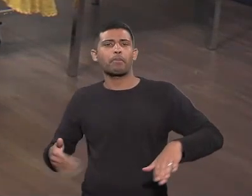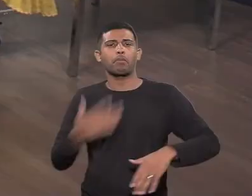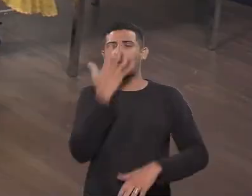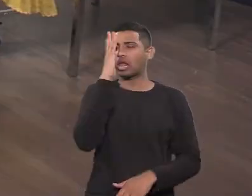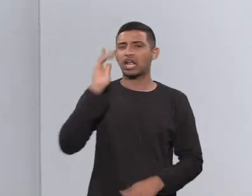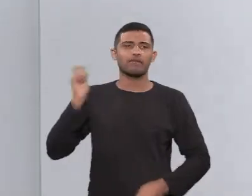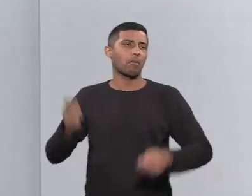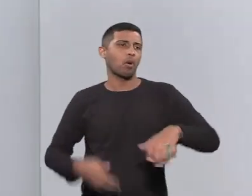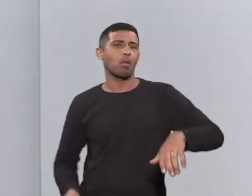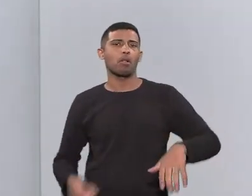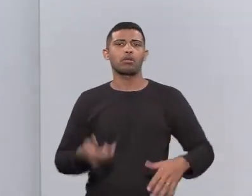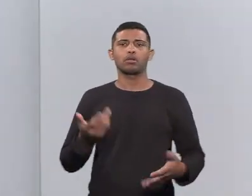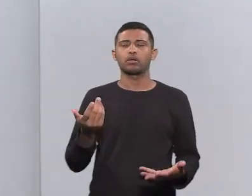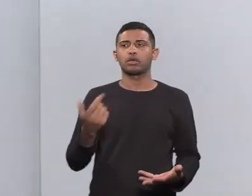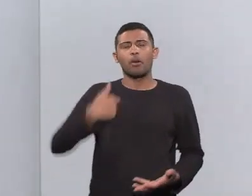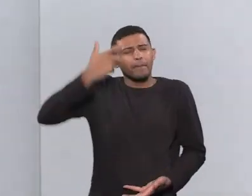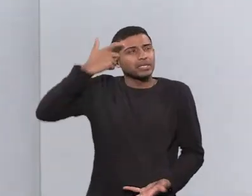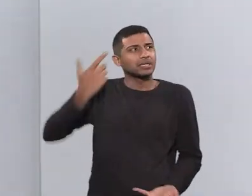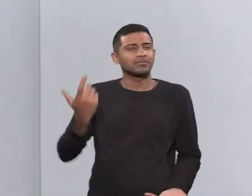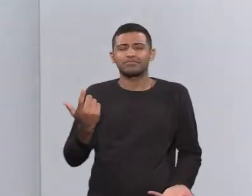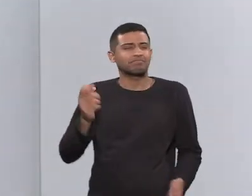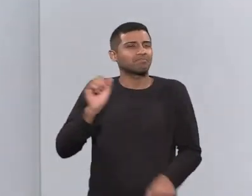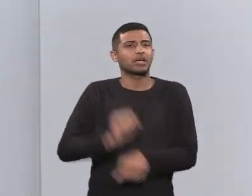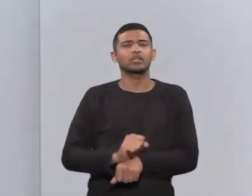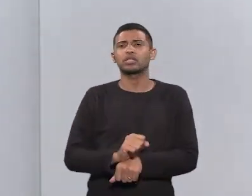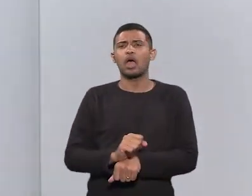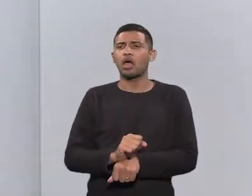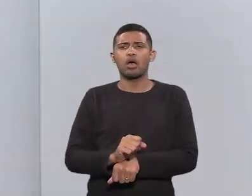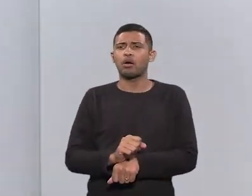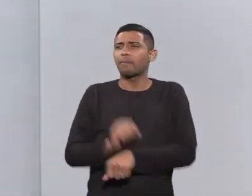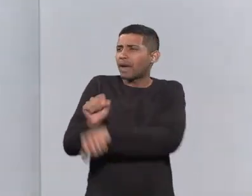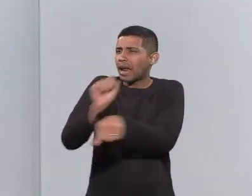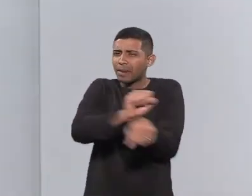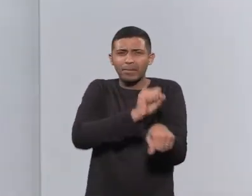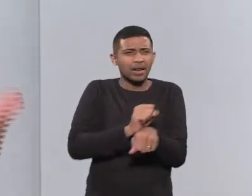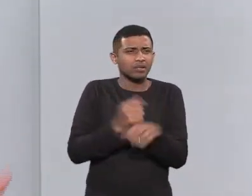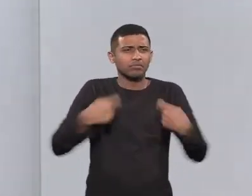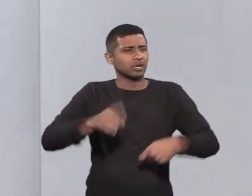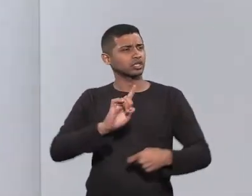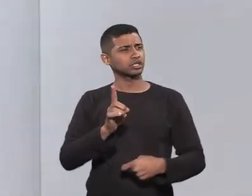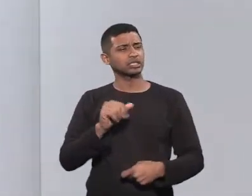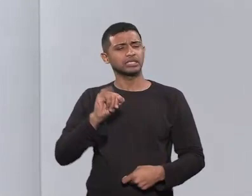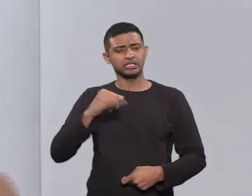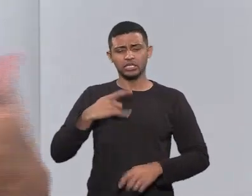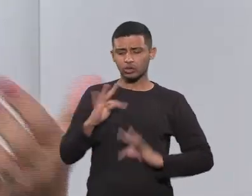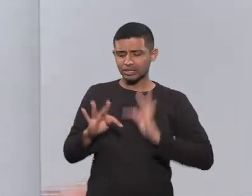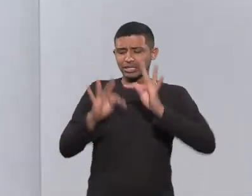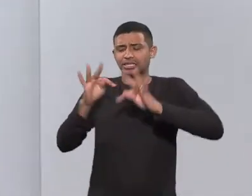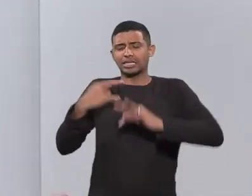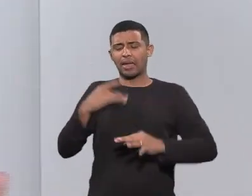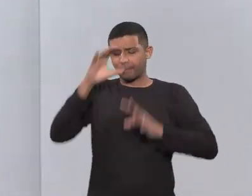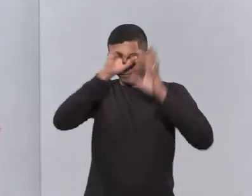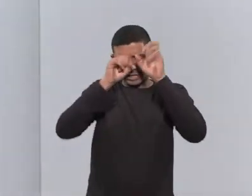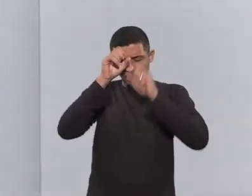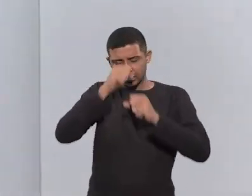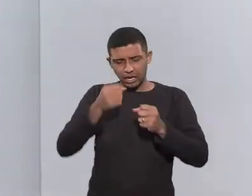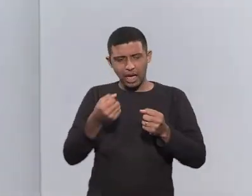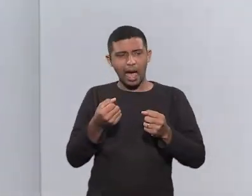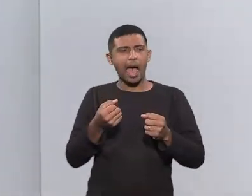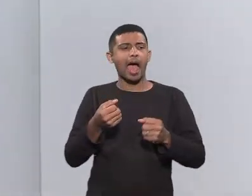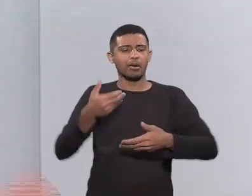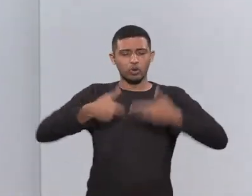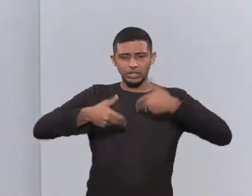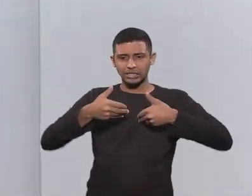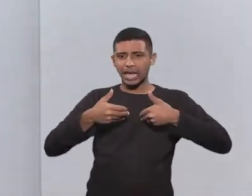de carnaval. Eu tinha medo de perder essa liberdade. E eu fui entendendo que não. Que quanto mais eu me entendesse sobre a condição, conhecesse sobre aquilo e me